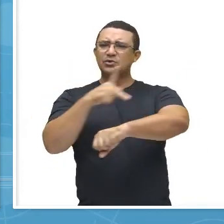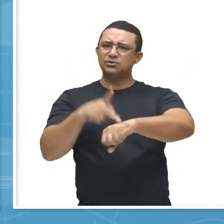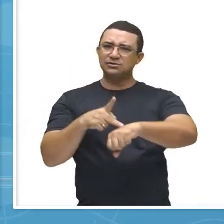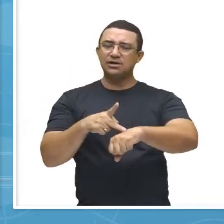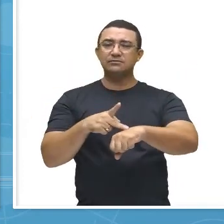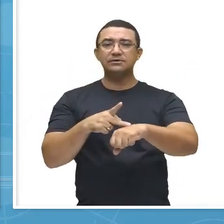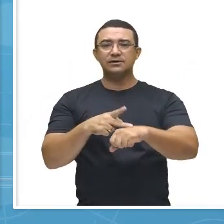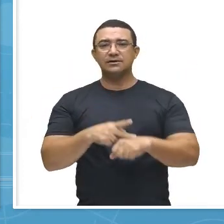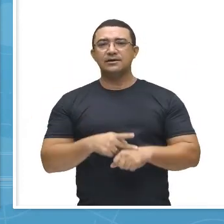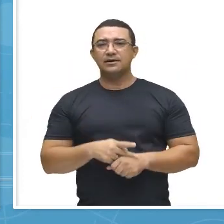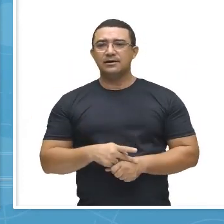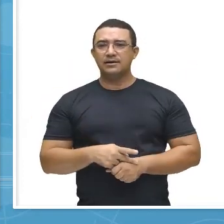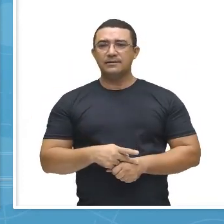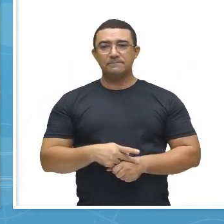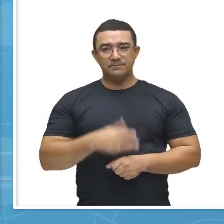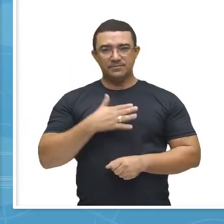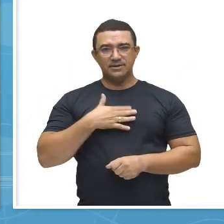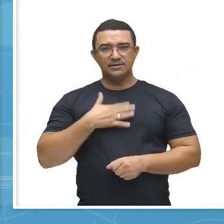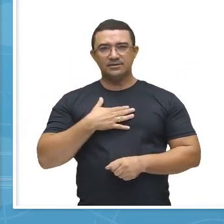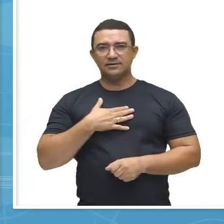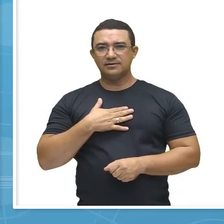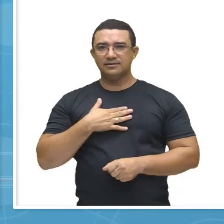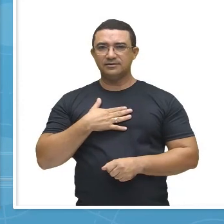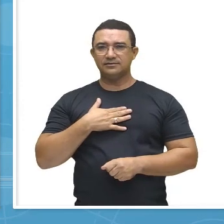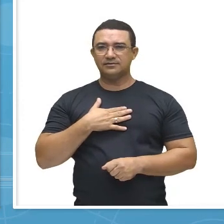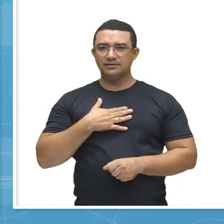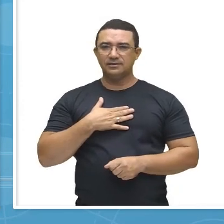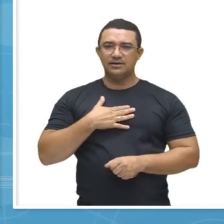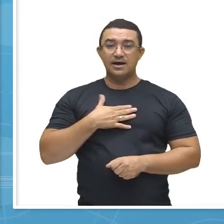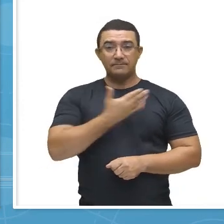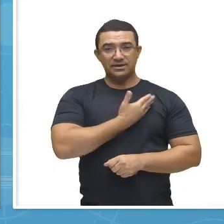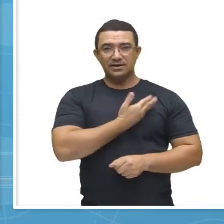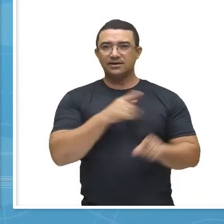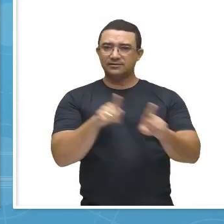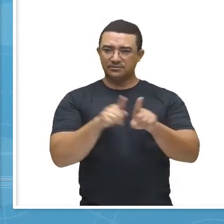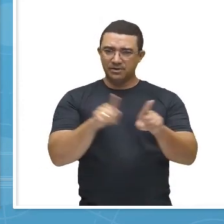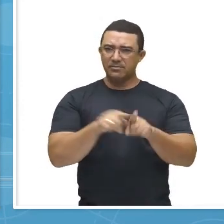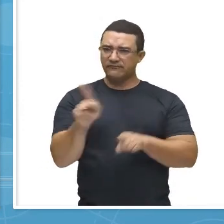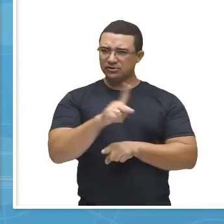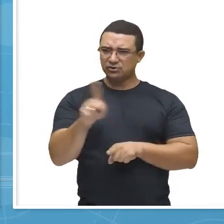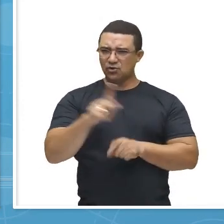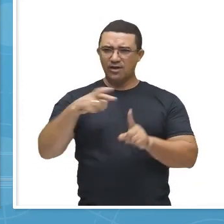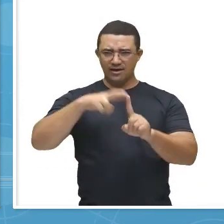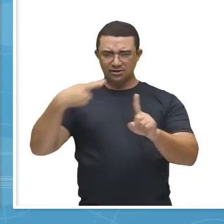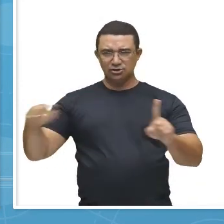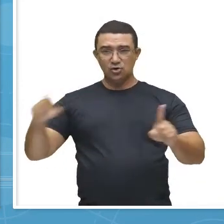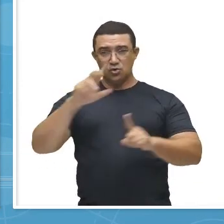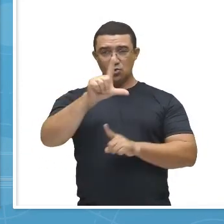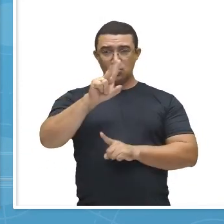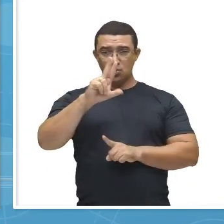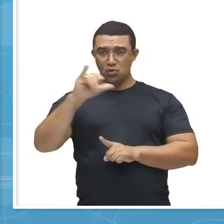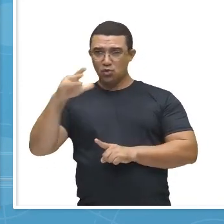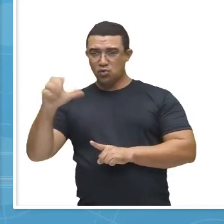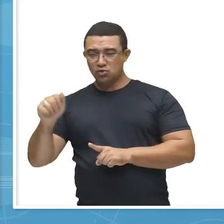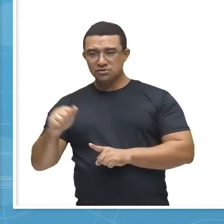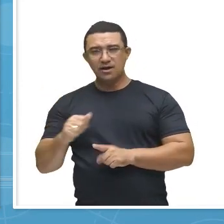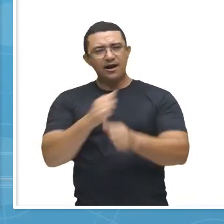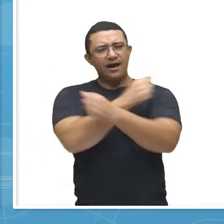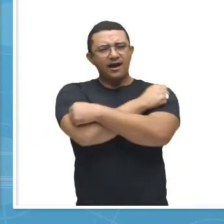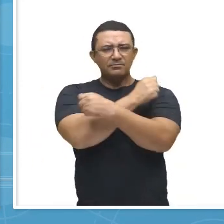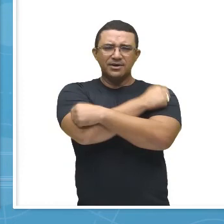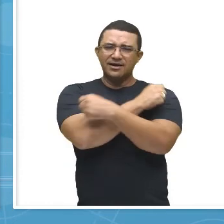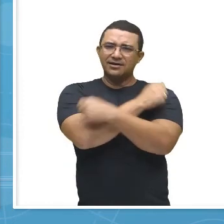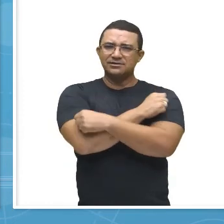companheira aqui do ensino religioso, a professora Lúcia Clemessi. Dá também um grande abraço e saudação